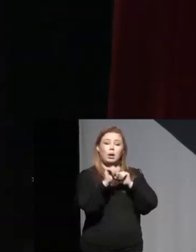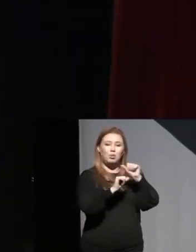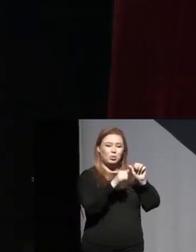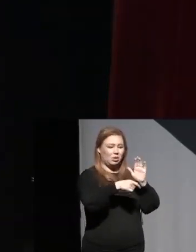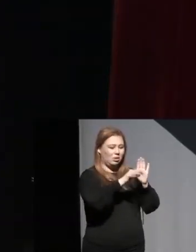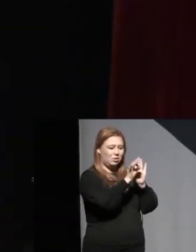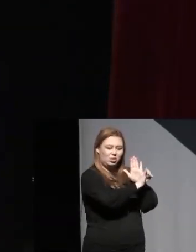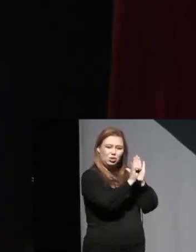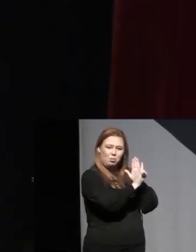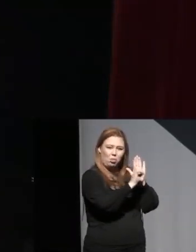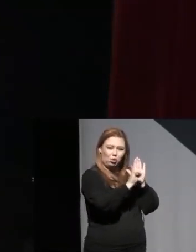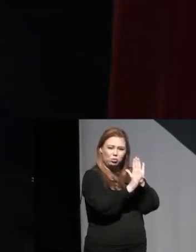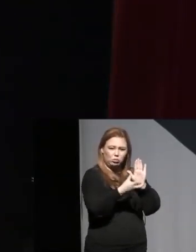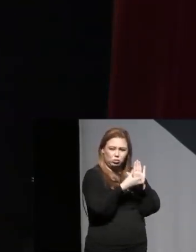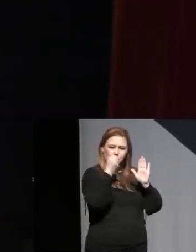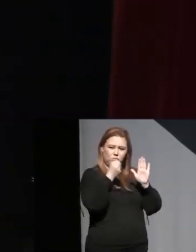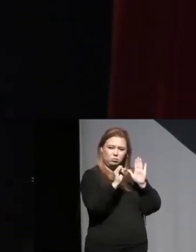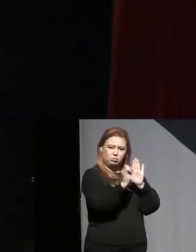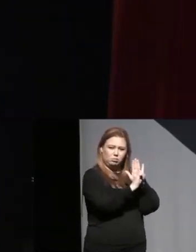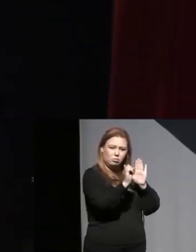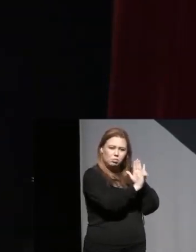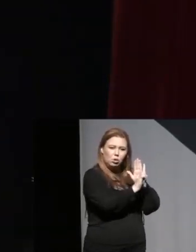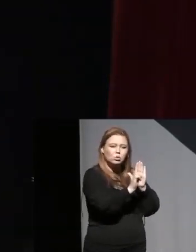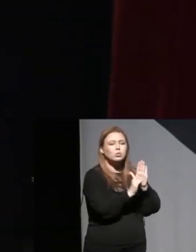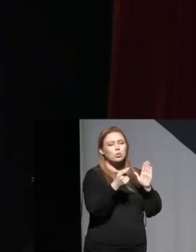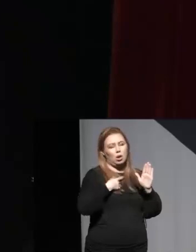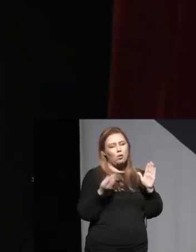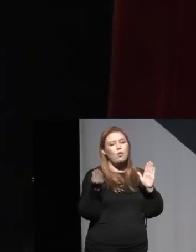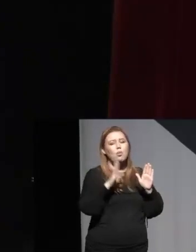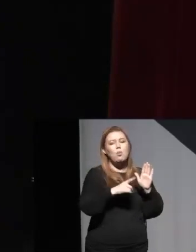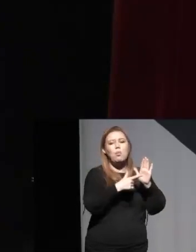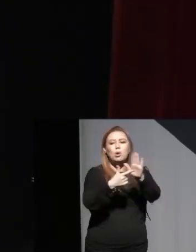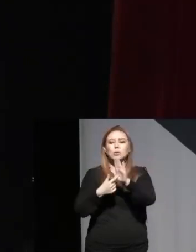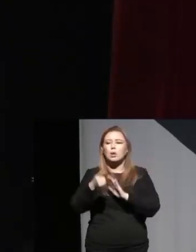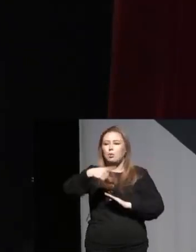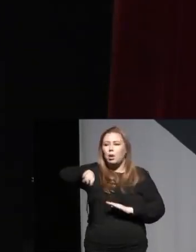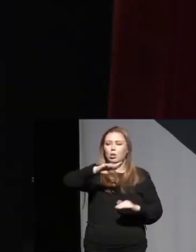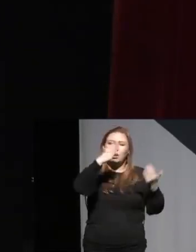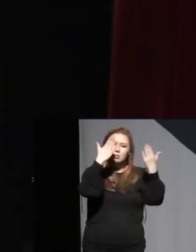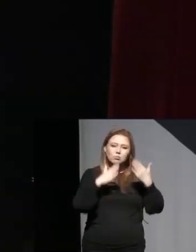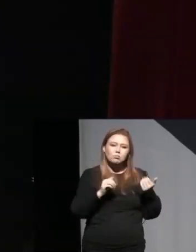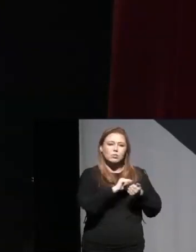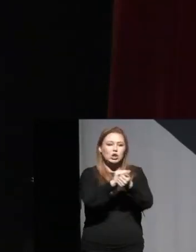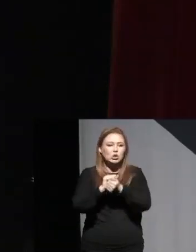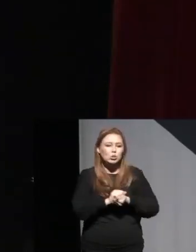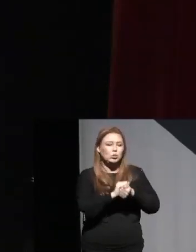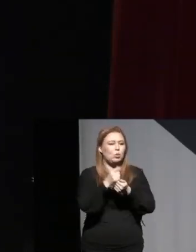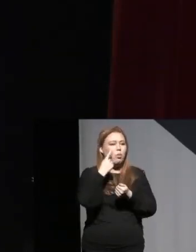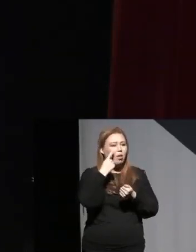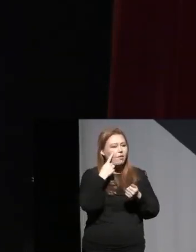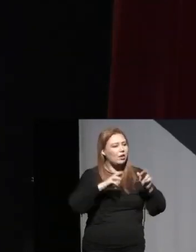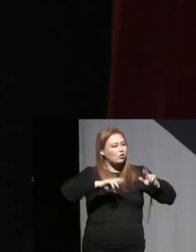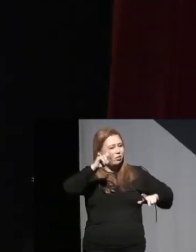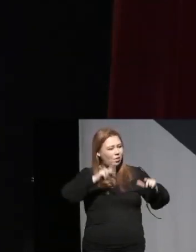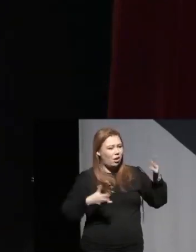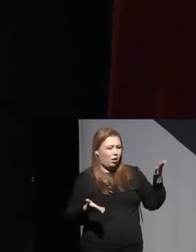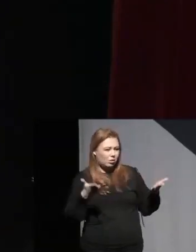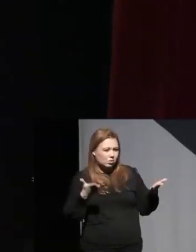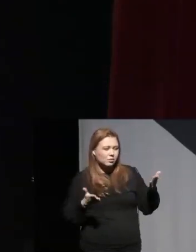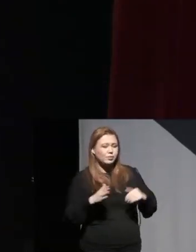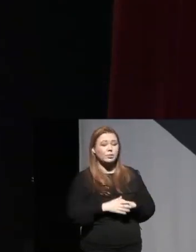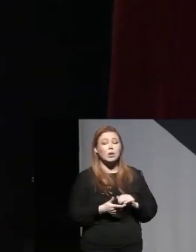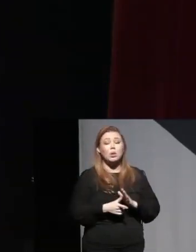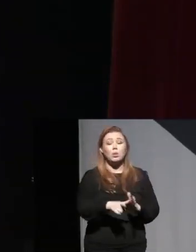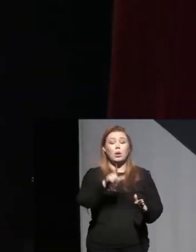trazer a reforma tributária para fazer uma análise conjunta dessa questão da equivalência e do balanço, Antes da reforma tributária,